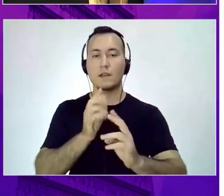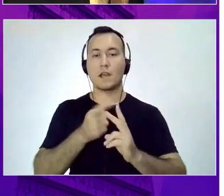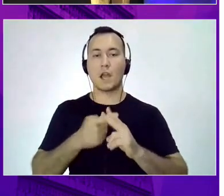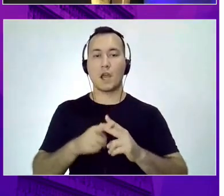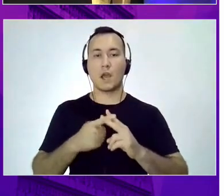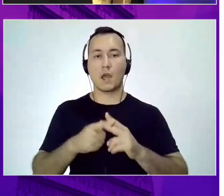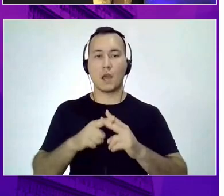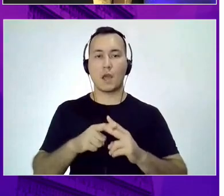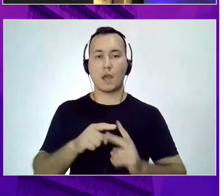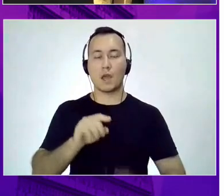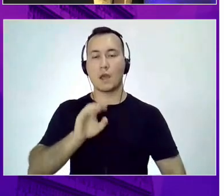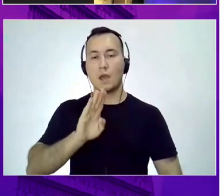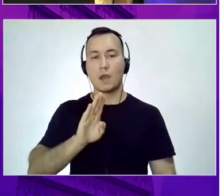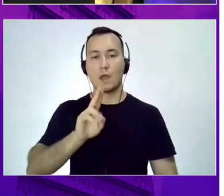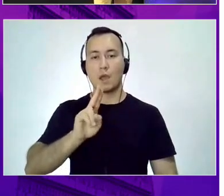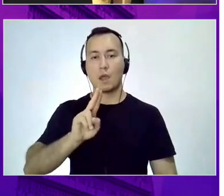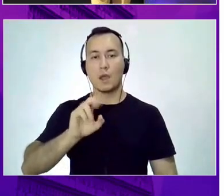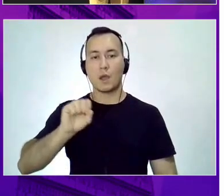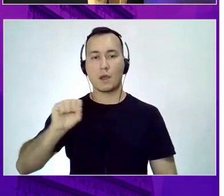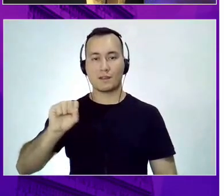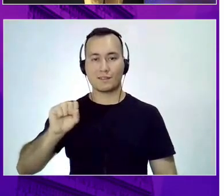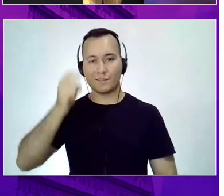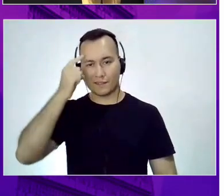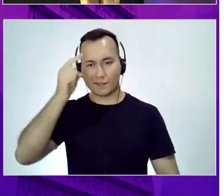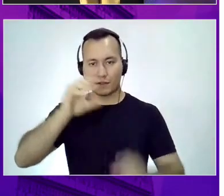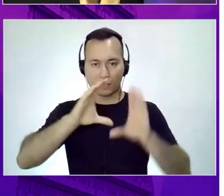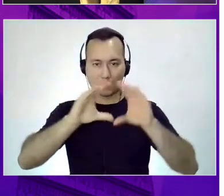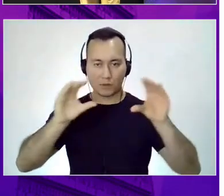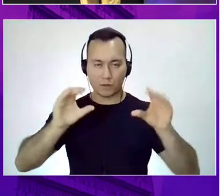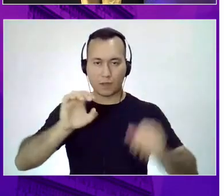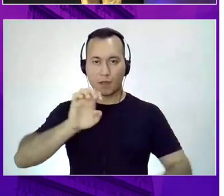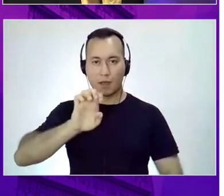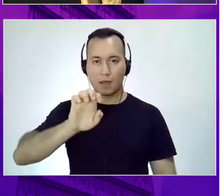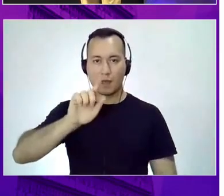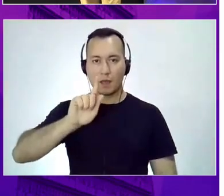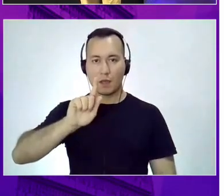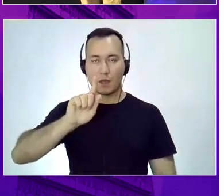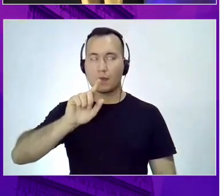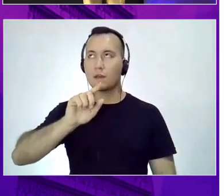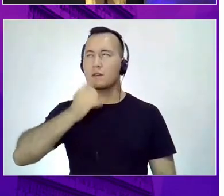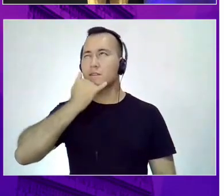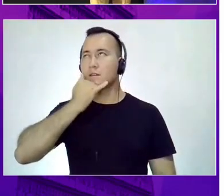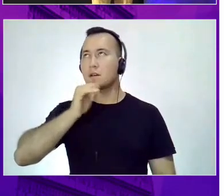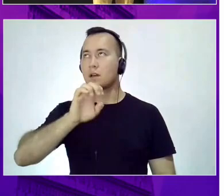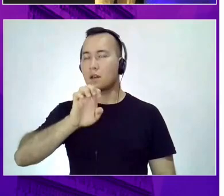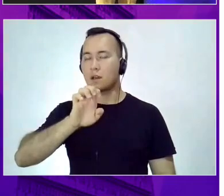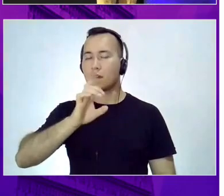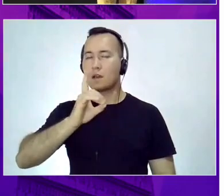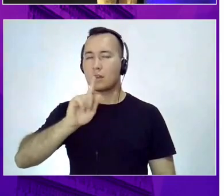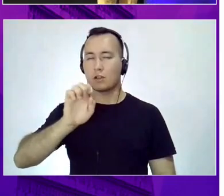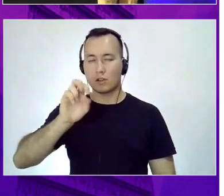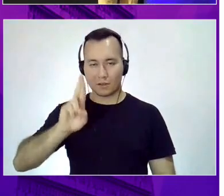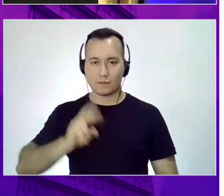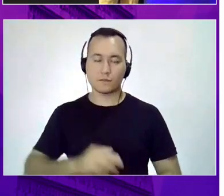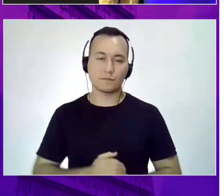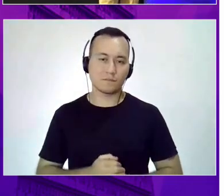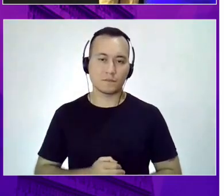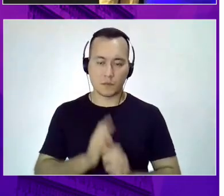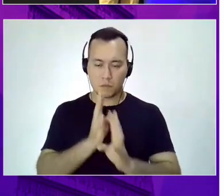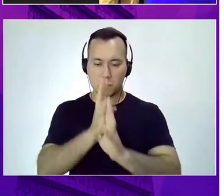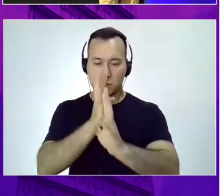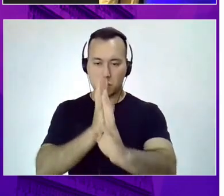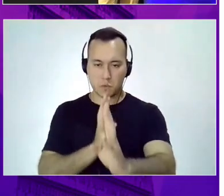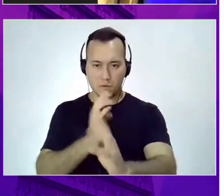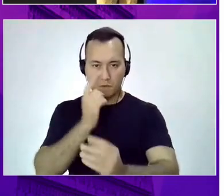da Azure, mas é uma solução de barramento de serviço. Então, a gente enfileirava essa requisição para fazer de forma assíncrona